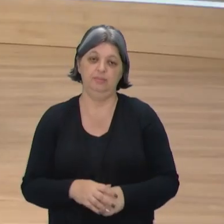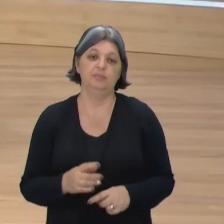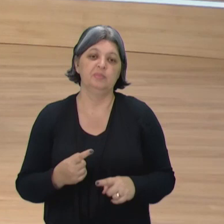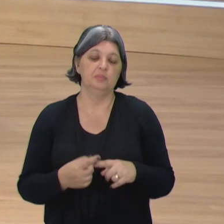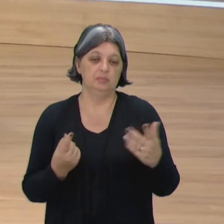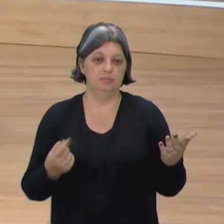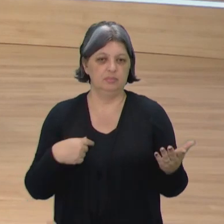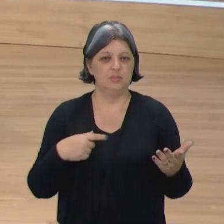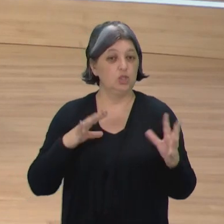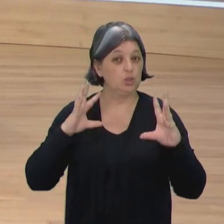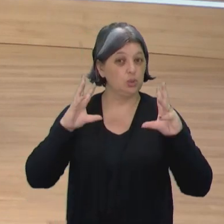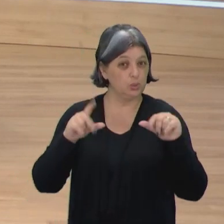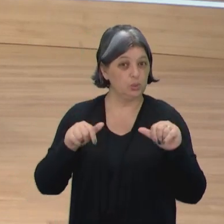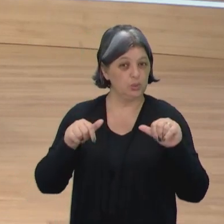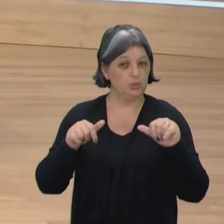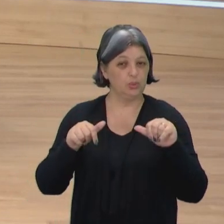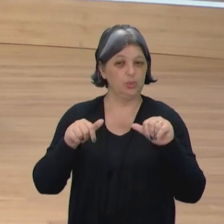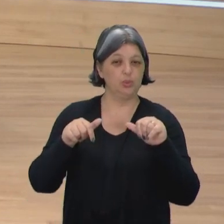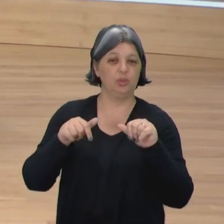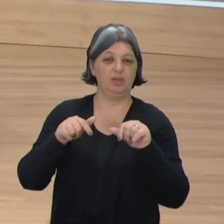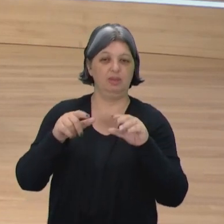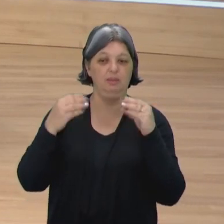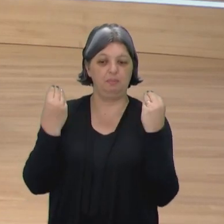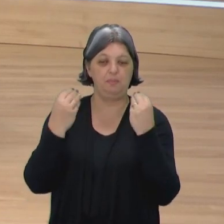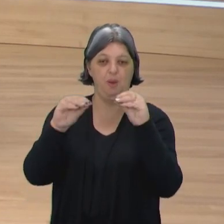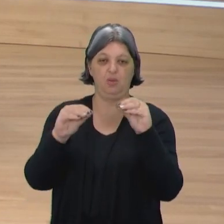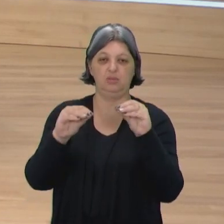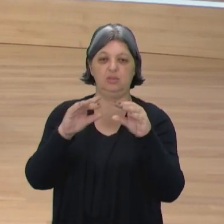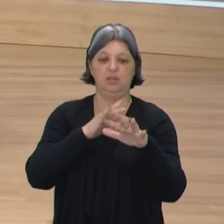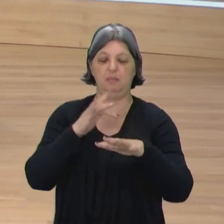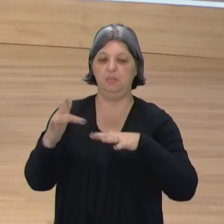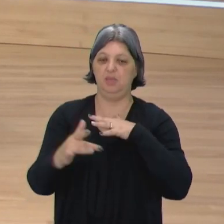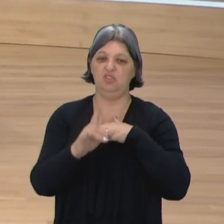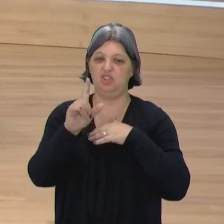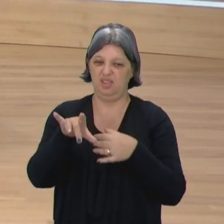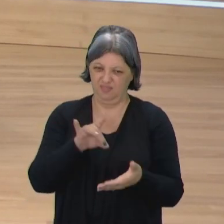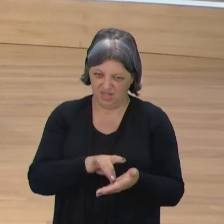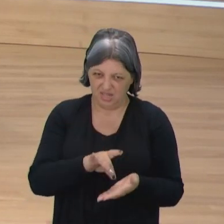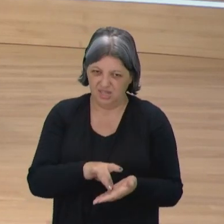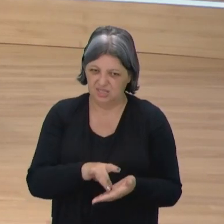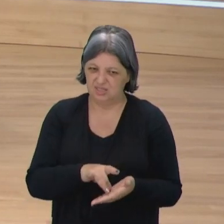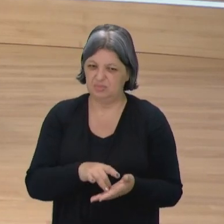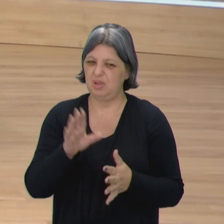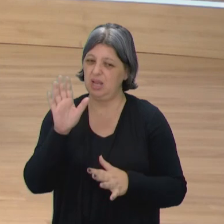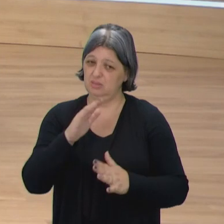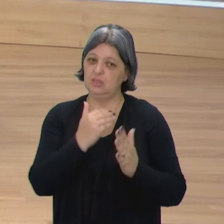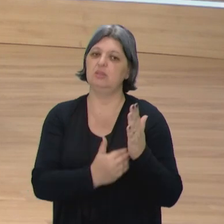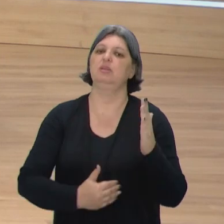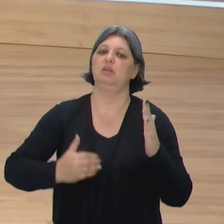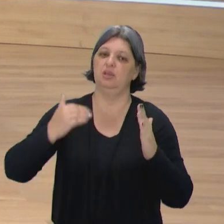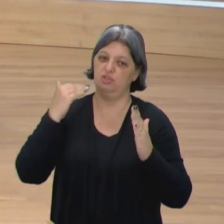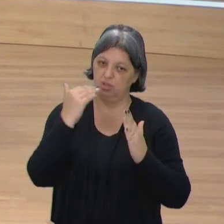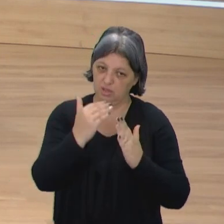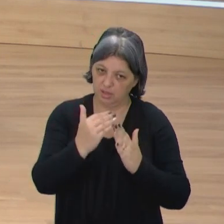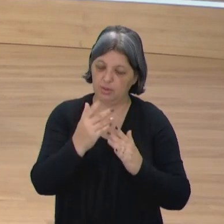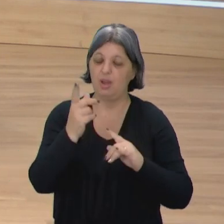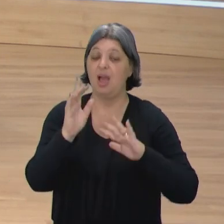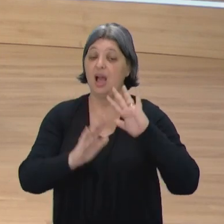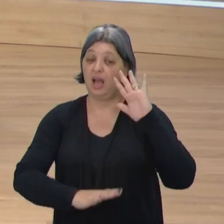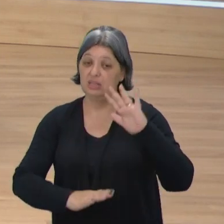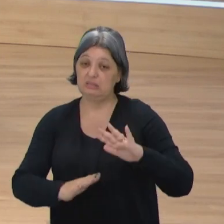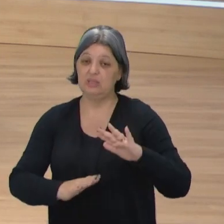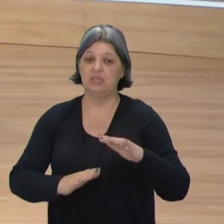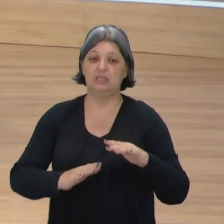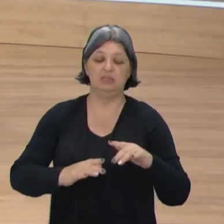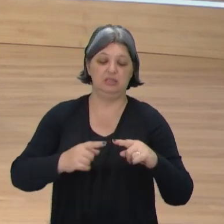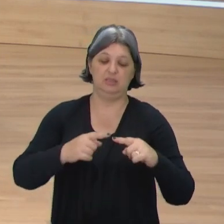tudo que a mídia faz está certo. Sim. Não é. Às vezes você tem que começar a verificar, será que não estão exagerando? Será que isso aqui não está sendo desproporcional?